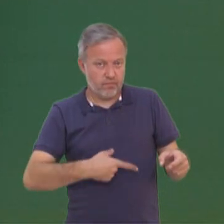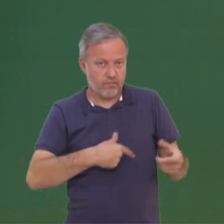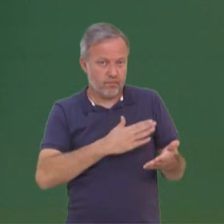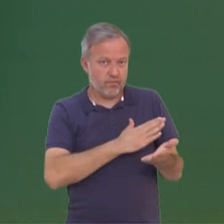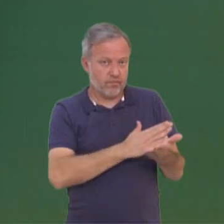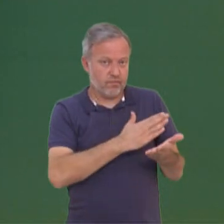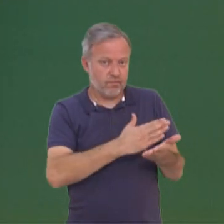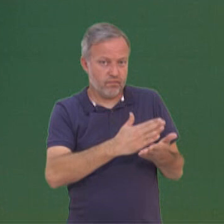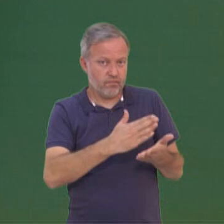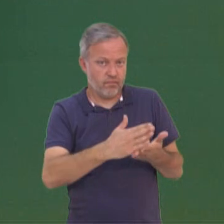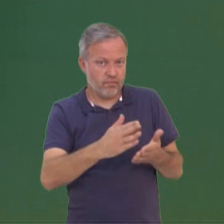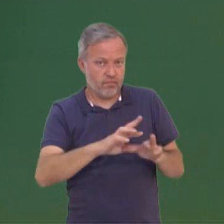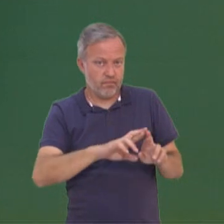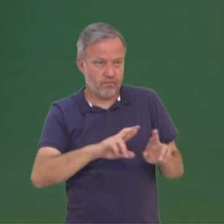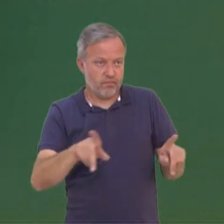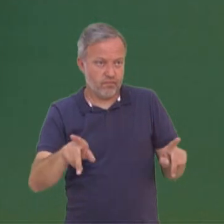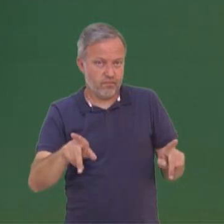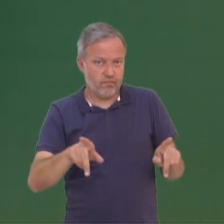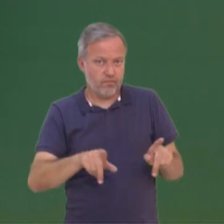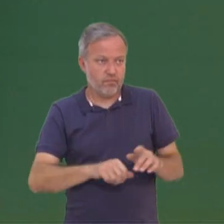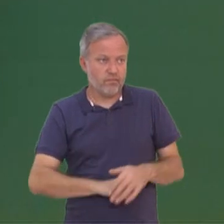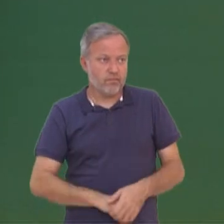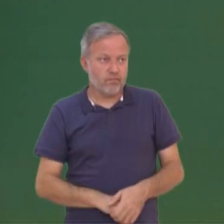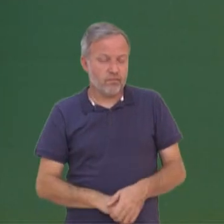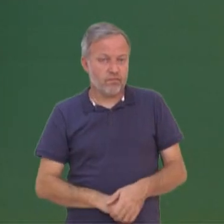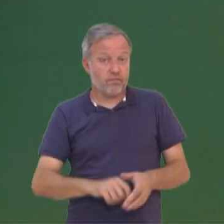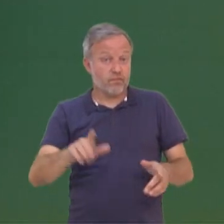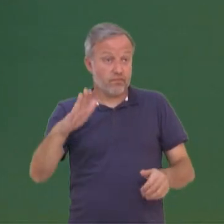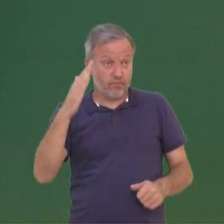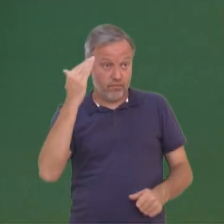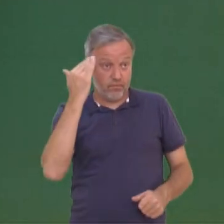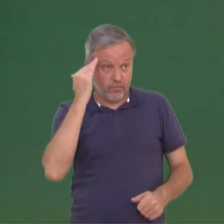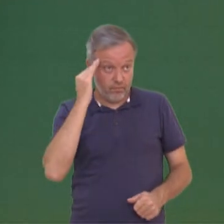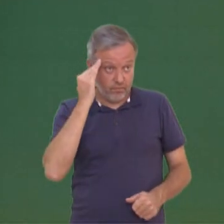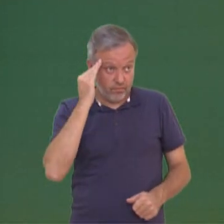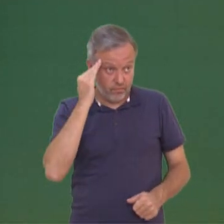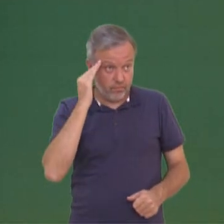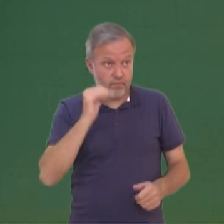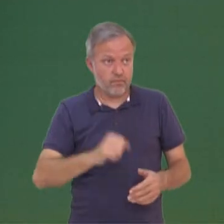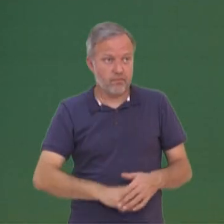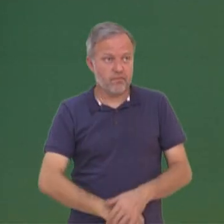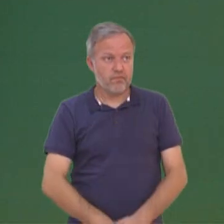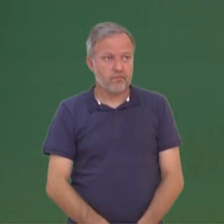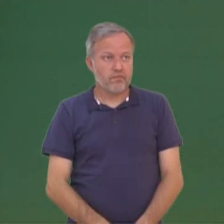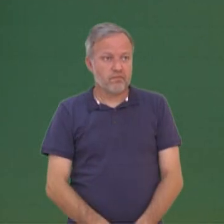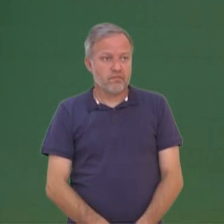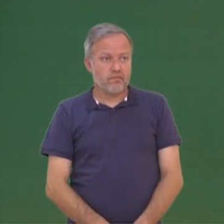linhagens diferentes. Maravilha? Este é o raciocínio a analisar filogenias. Fica atento.